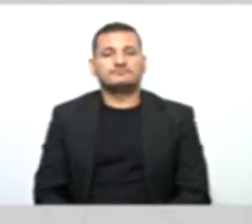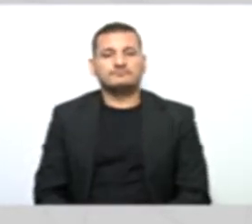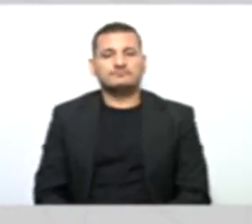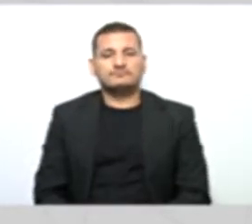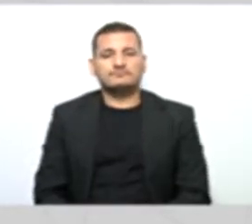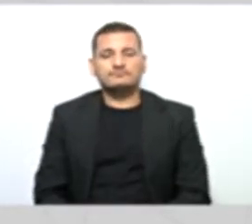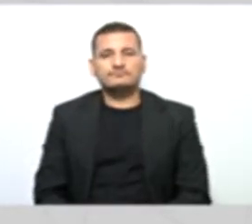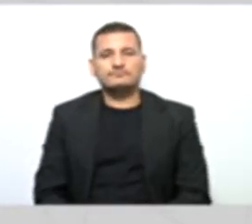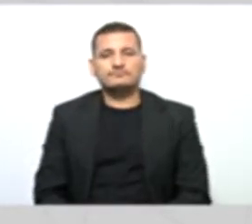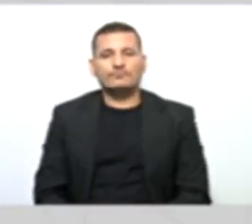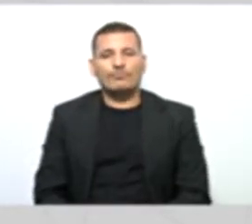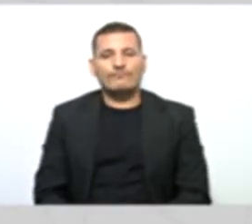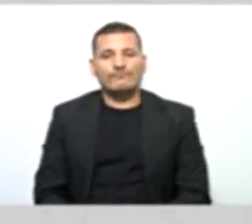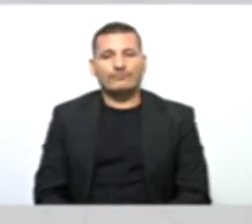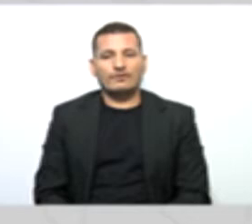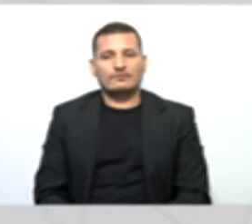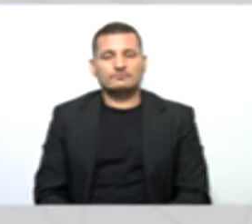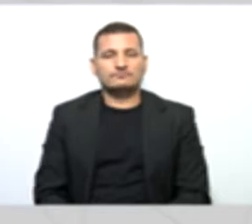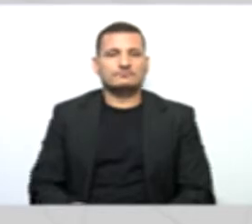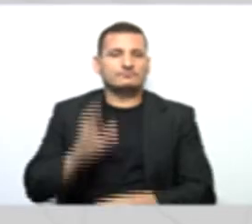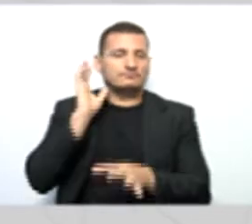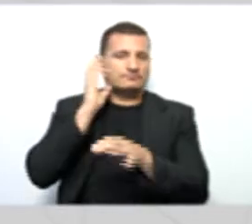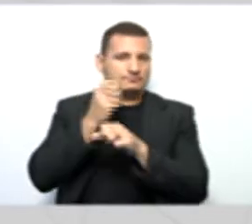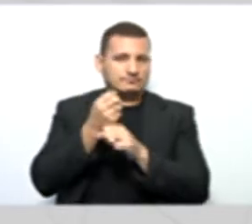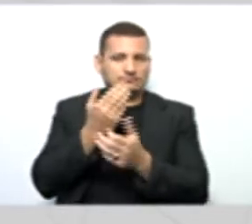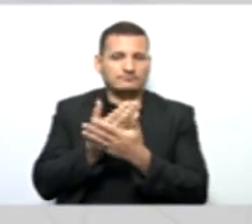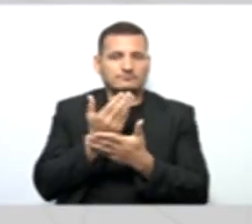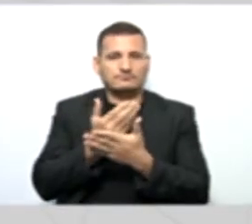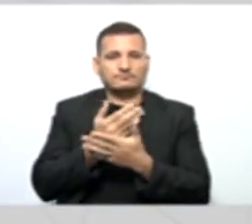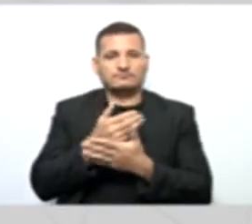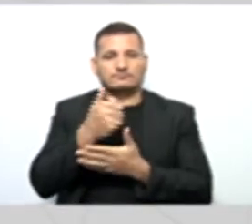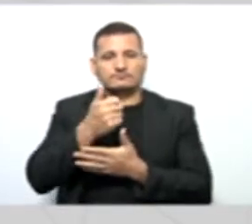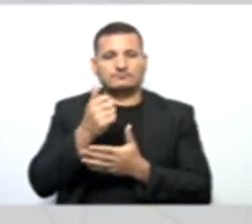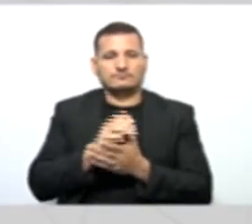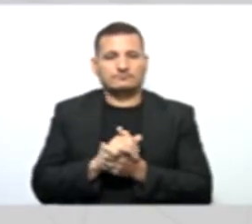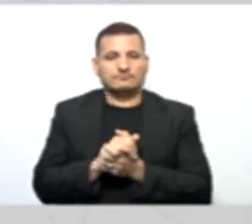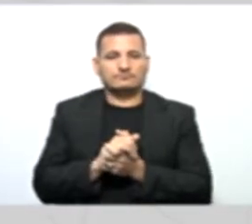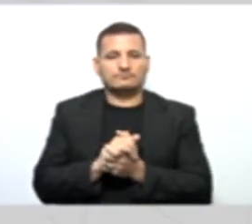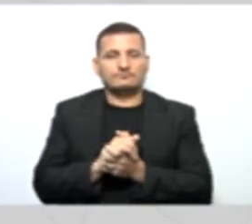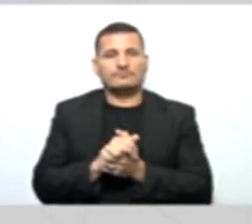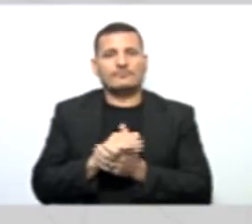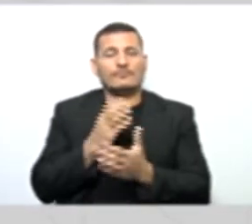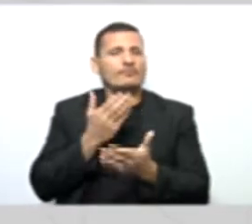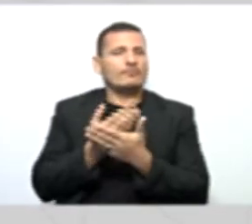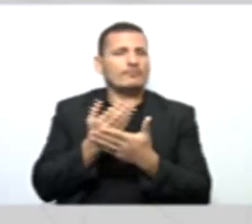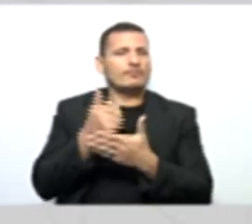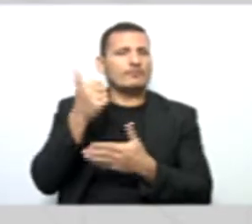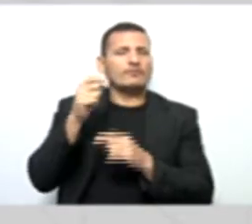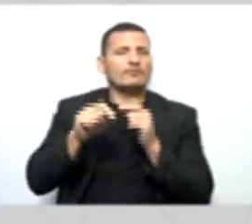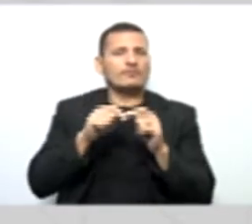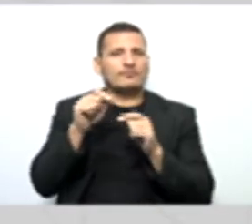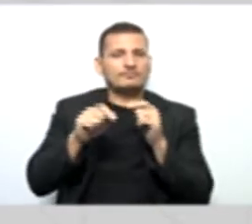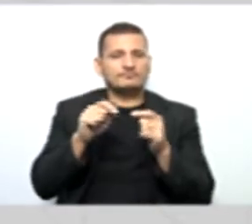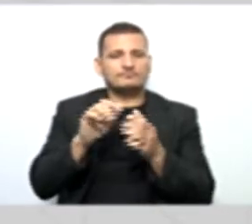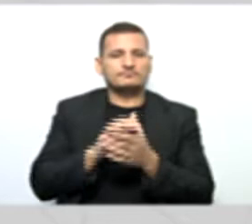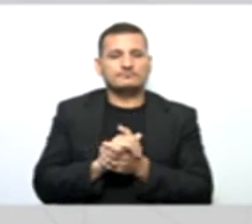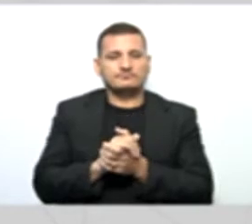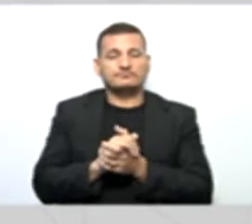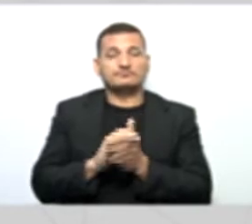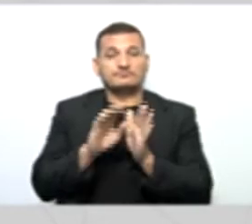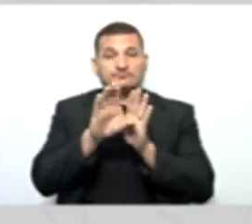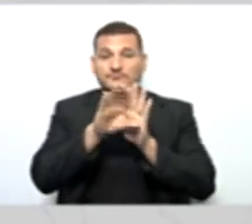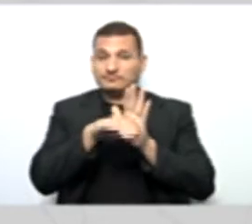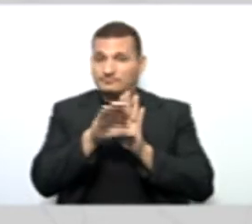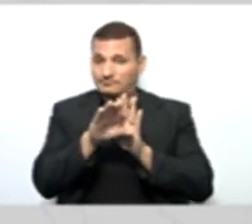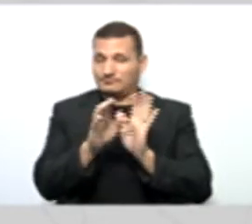fazer uma pequena revisão da aula 01. O que nós vimos lá na aula 01?